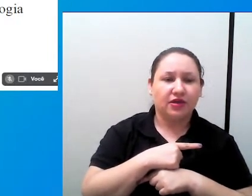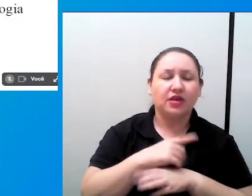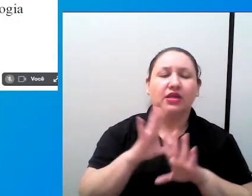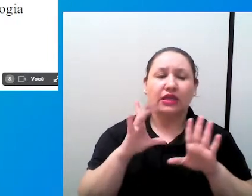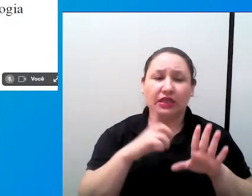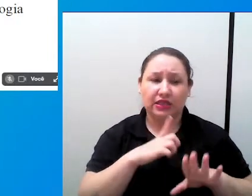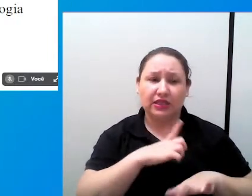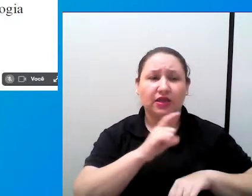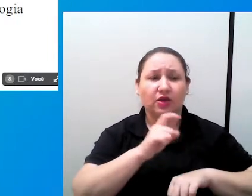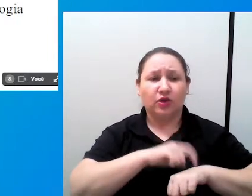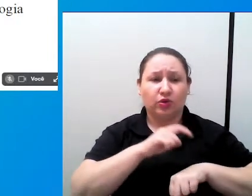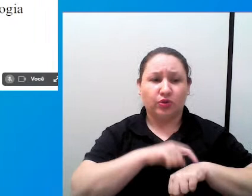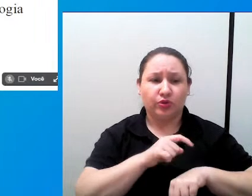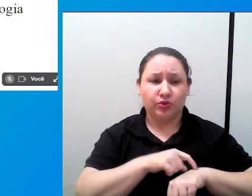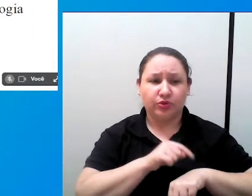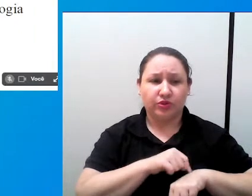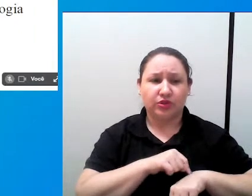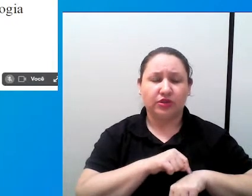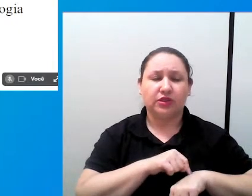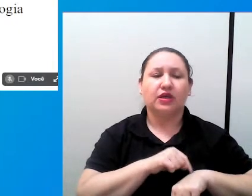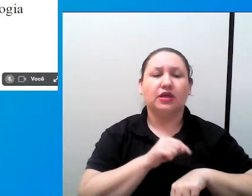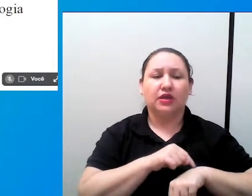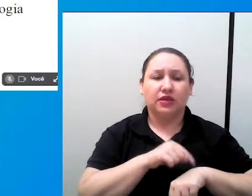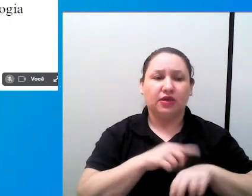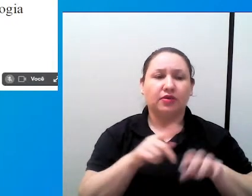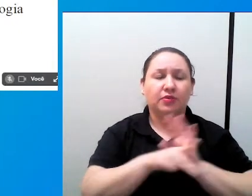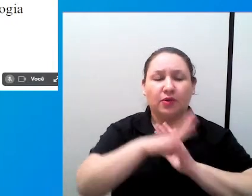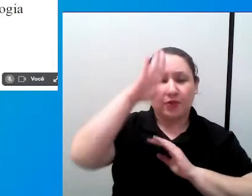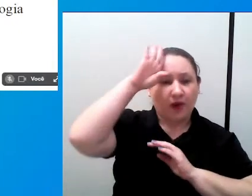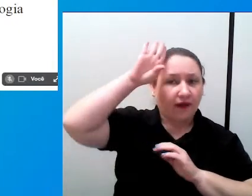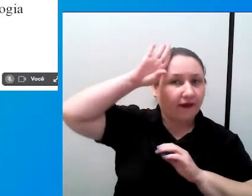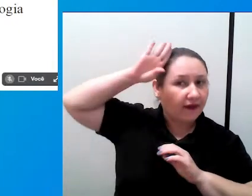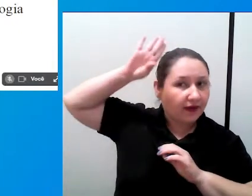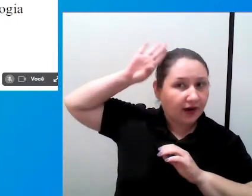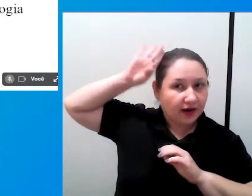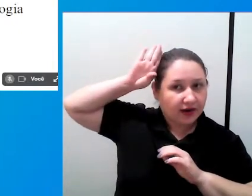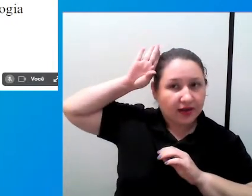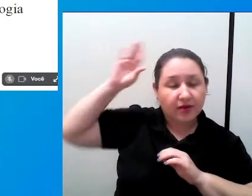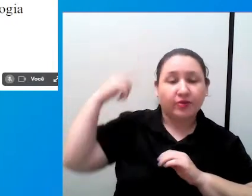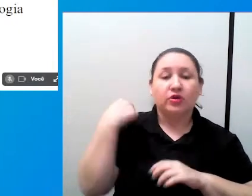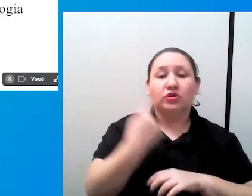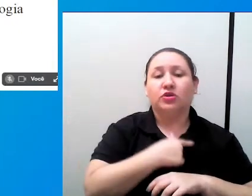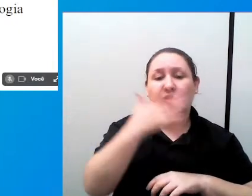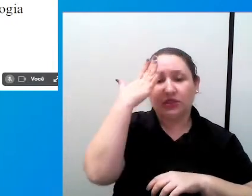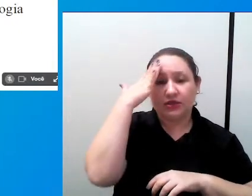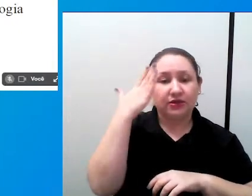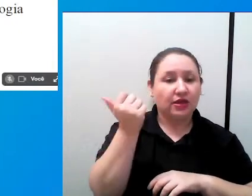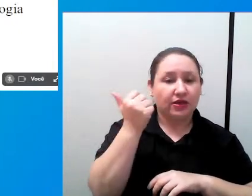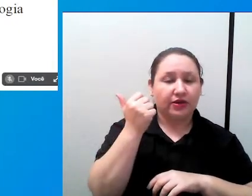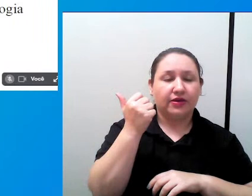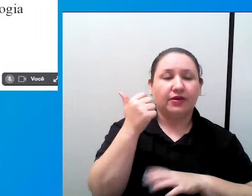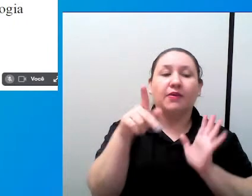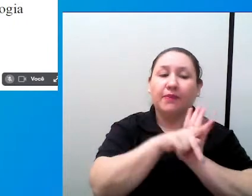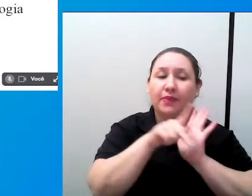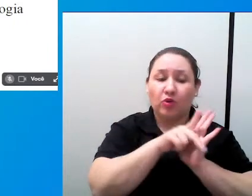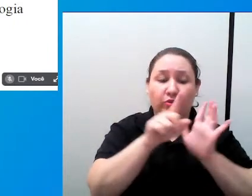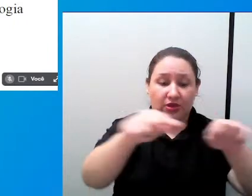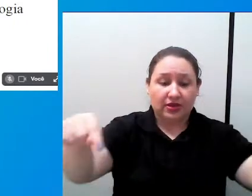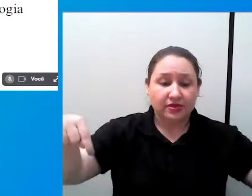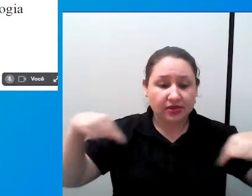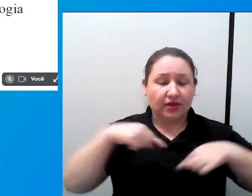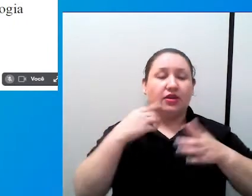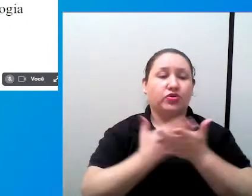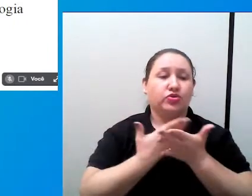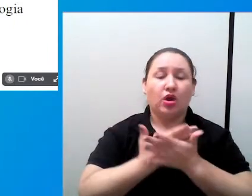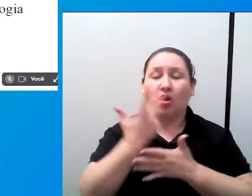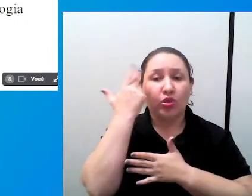acadêmica e o tempo de formação na comunidade, ela traz uma contribuição enorme para aquilo que nós estamos trabalhando no dia a dia em sala de aula.